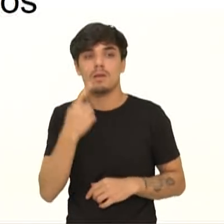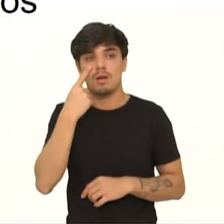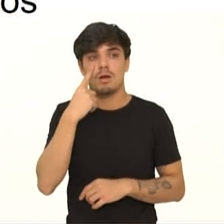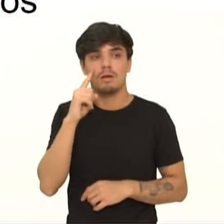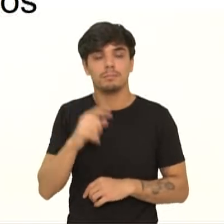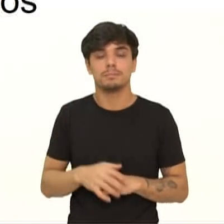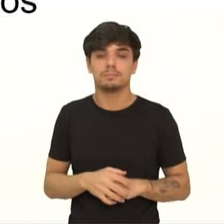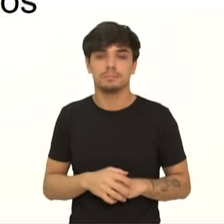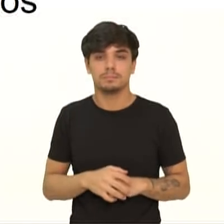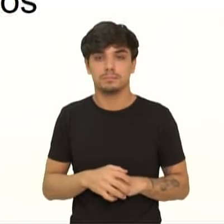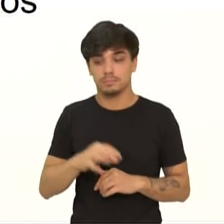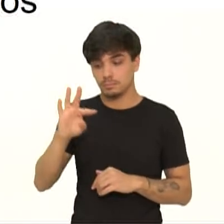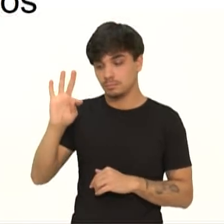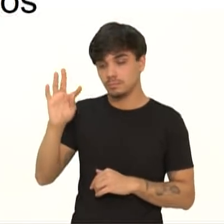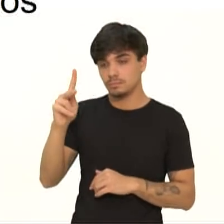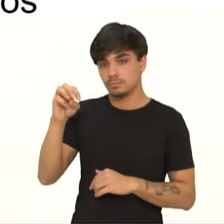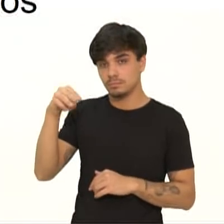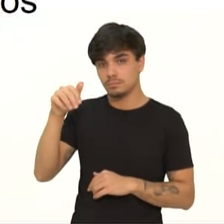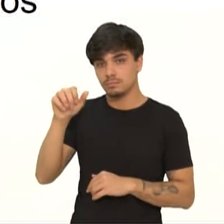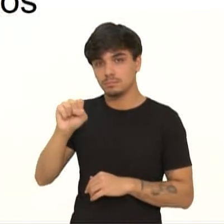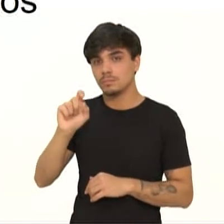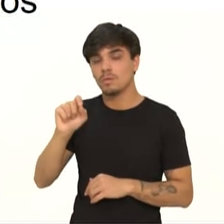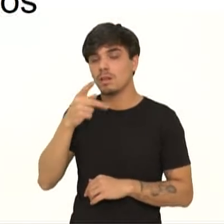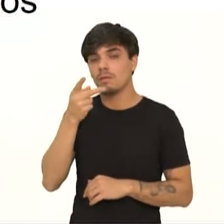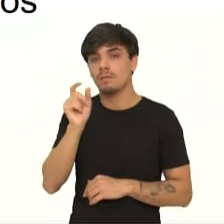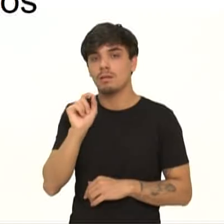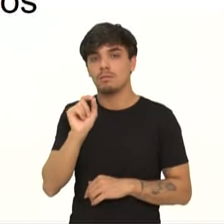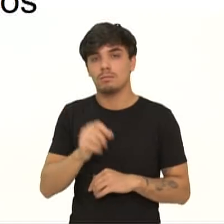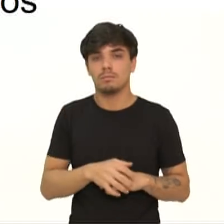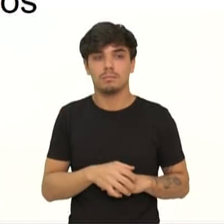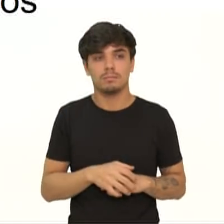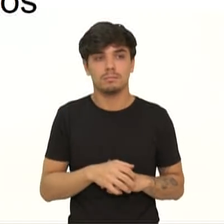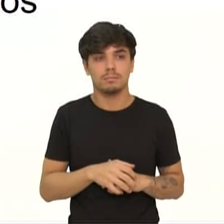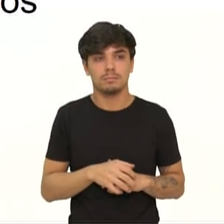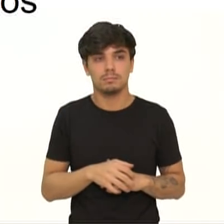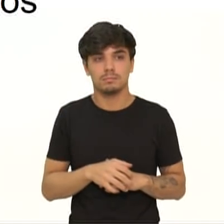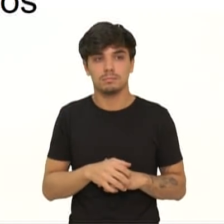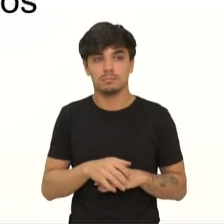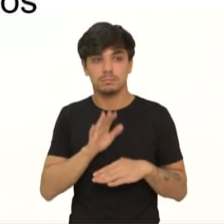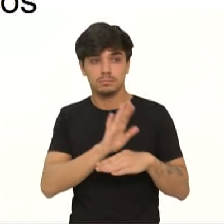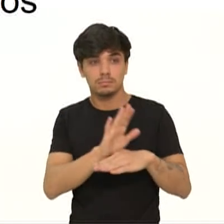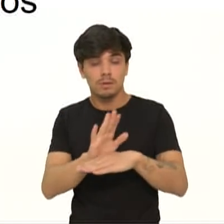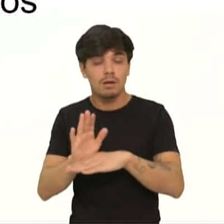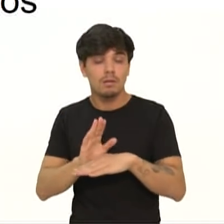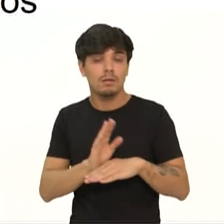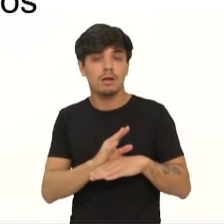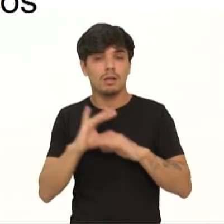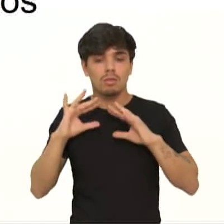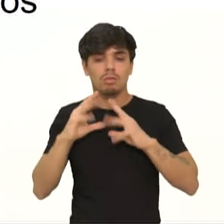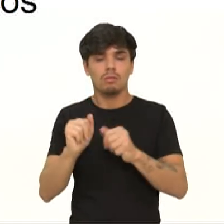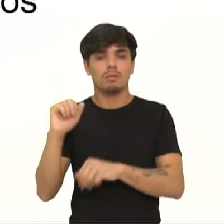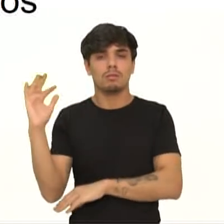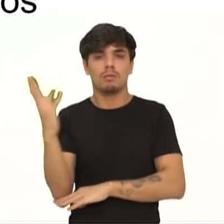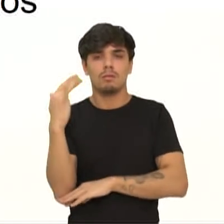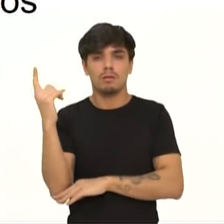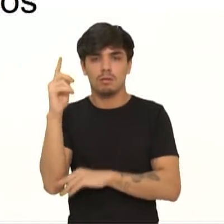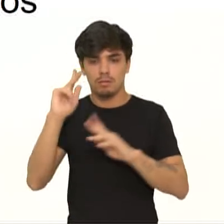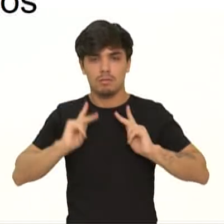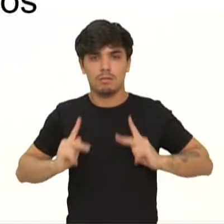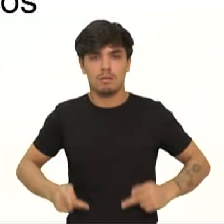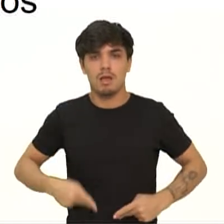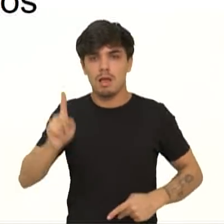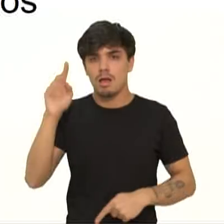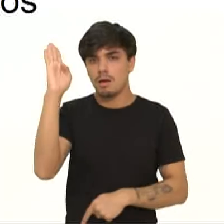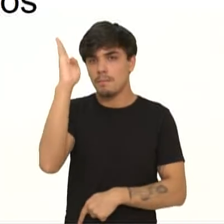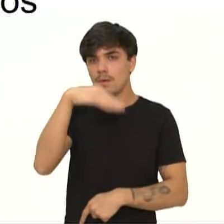lá. O nosso amigo Thomas Hobbes, o que ele dizia? Defendia que toda a natureza humana era má